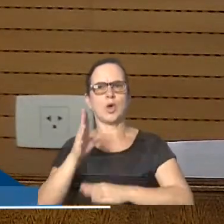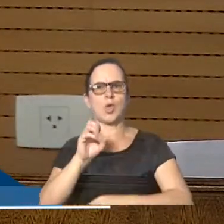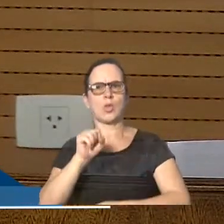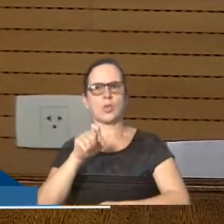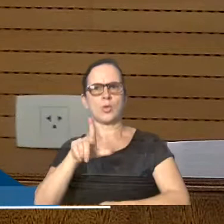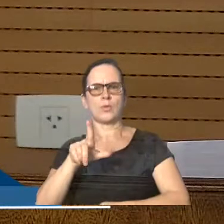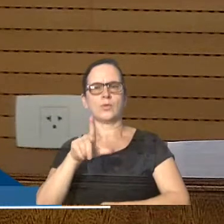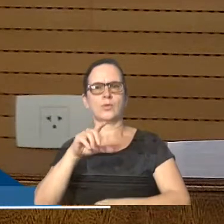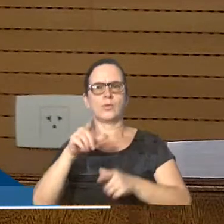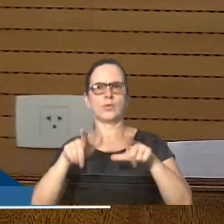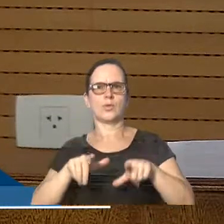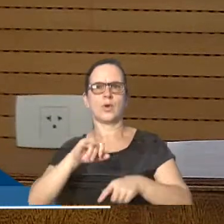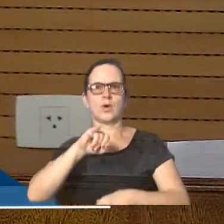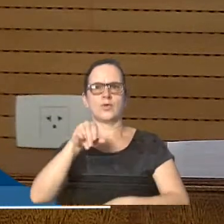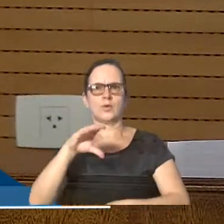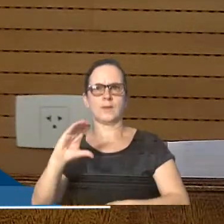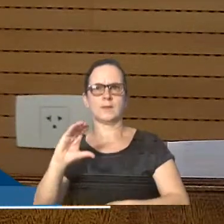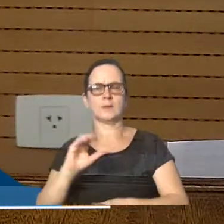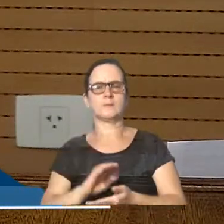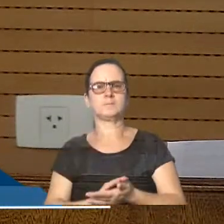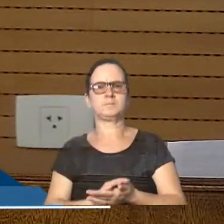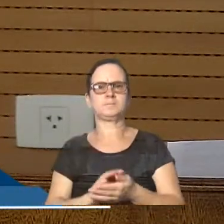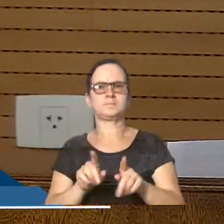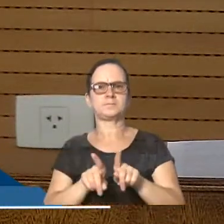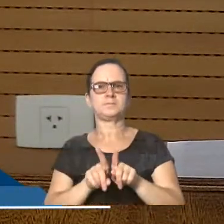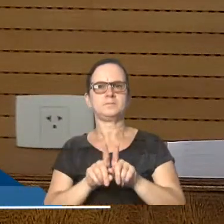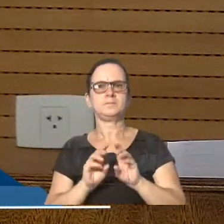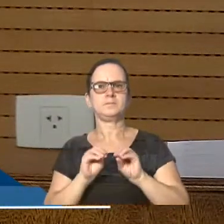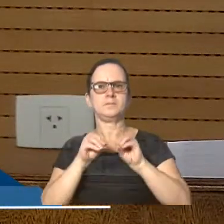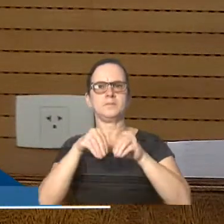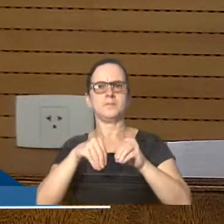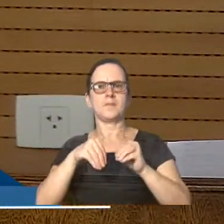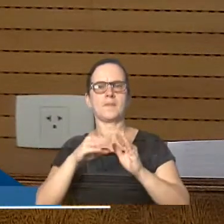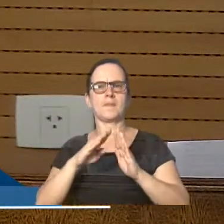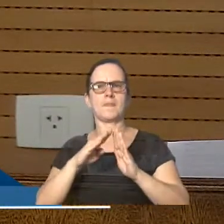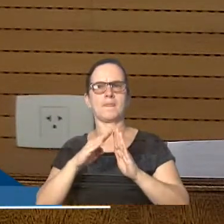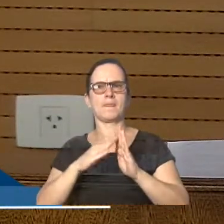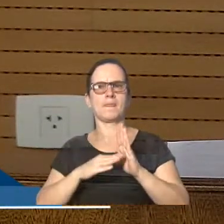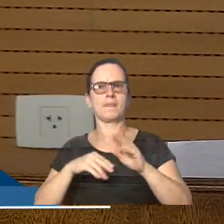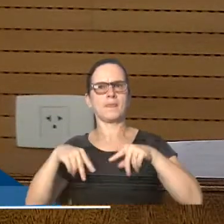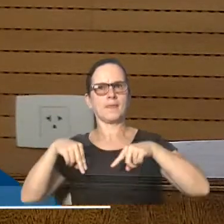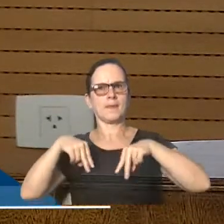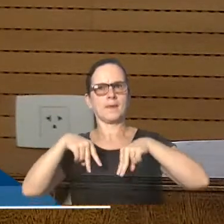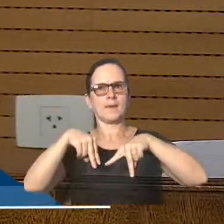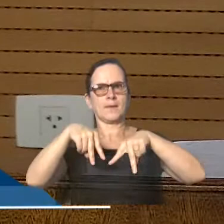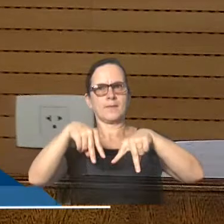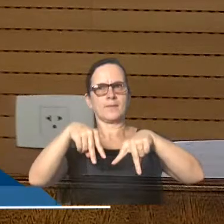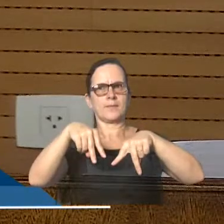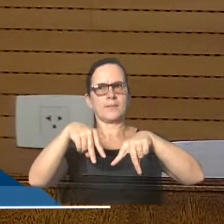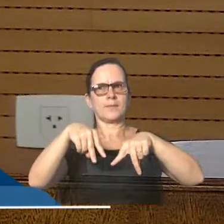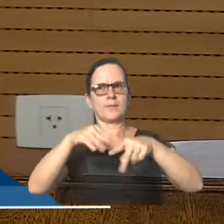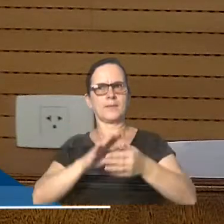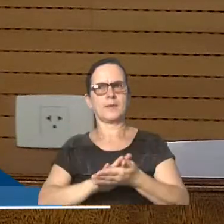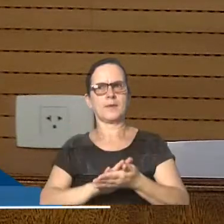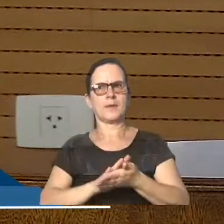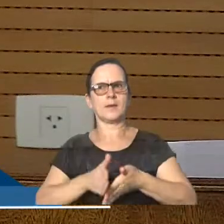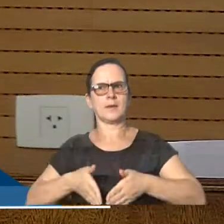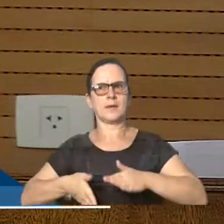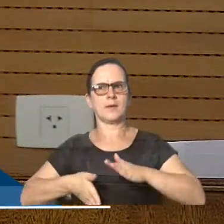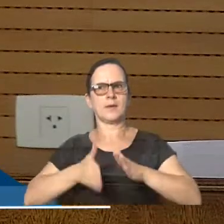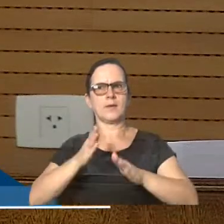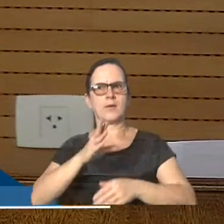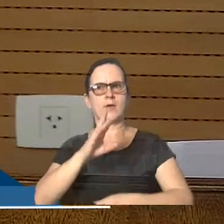Anchieta, no Jardim Casqueiro. Revitalização e implantação da pista para caminhada na praça situada entre as ruas